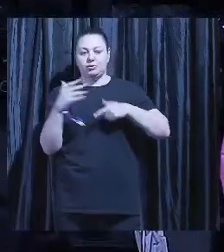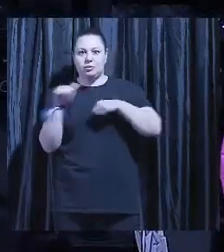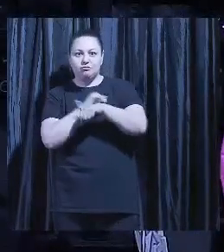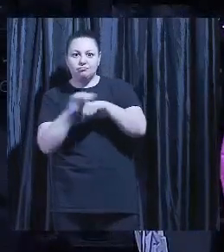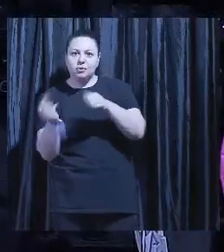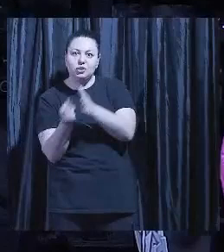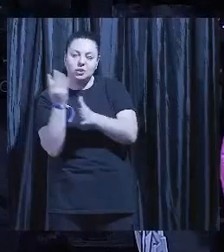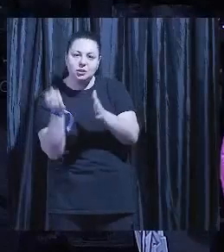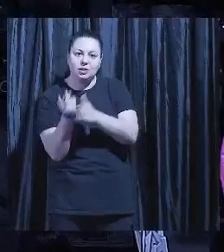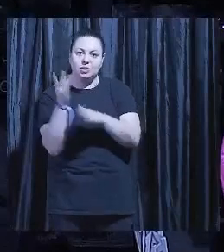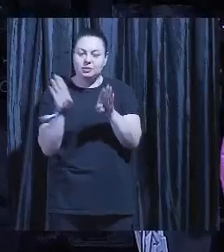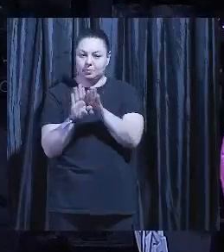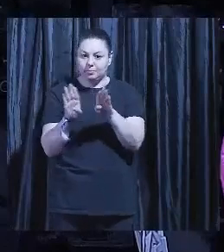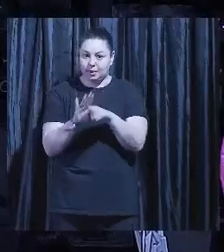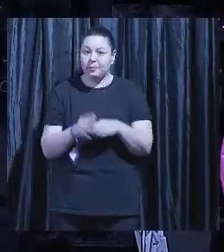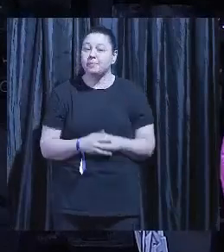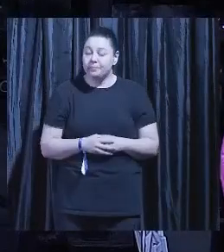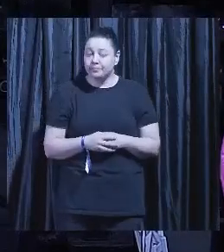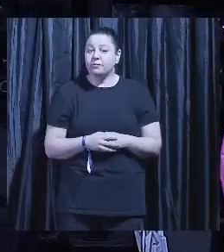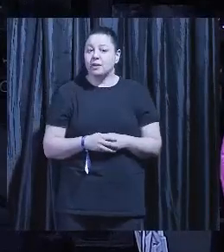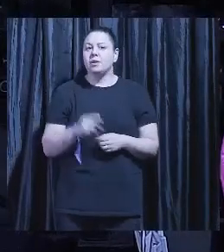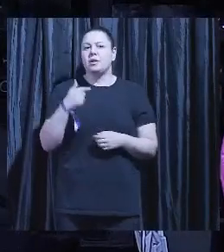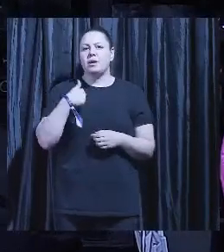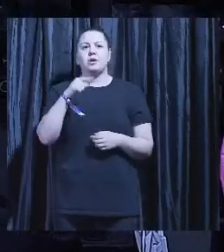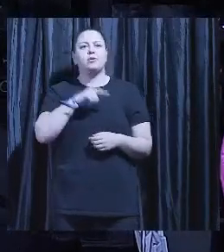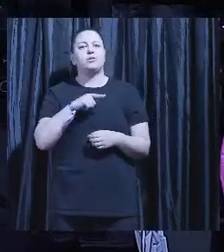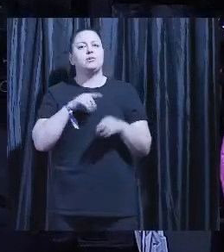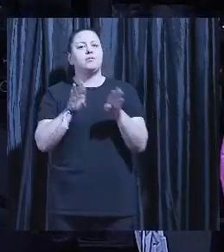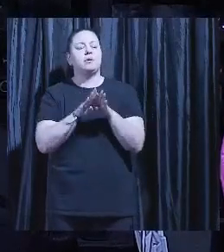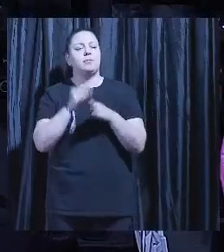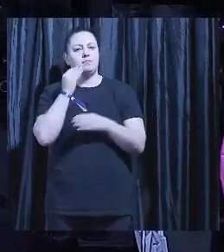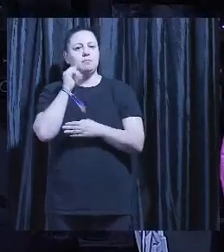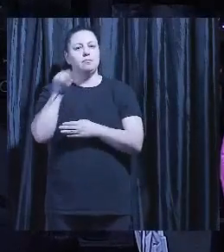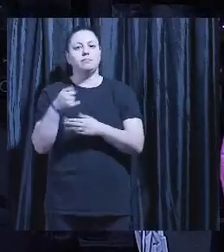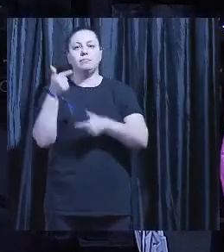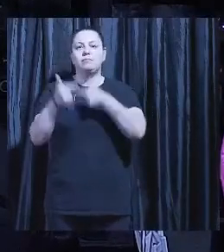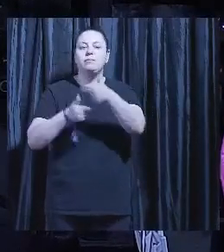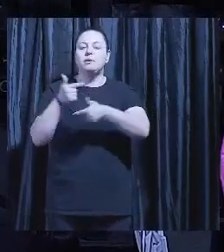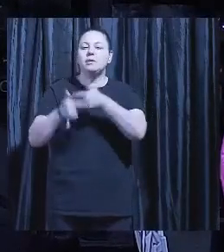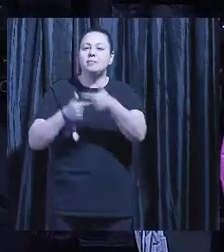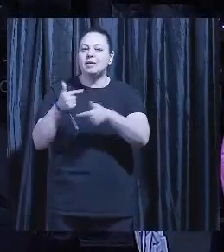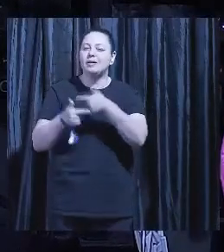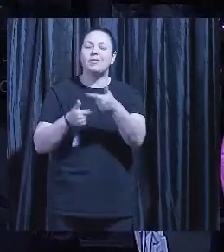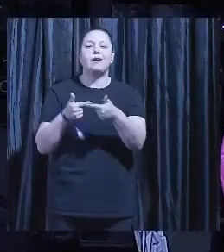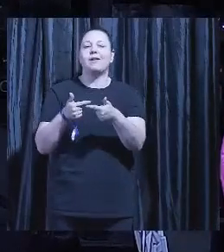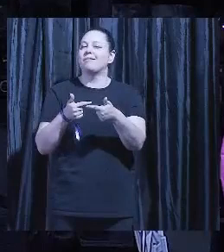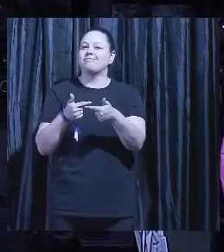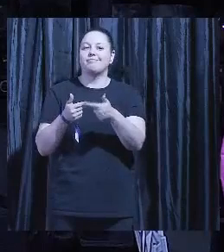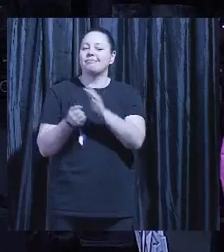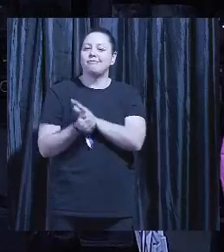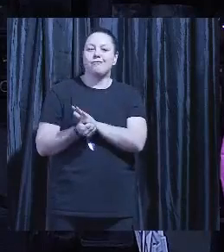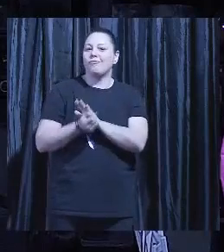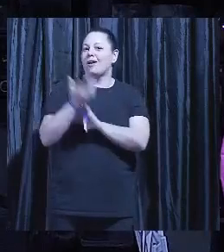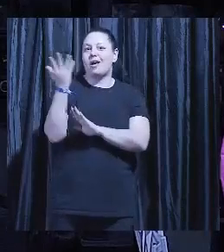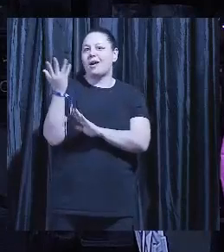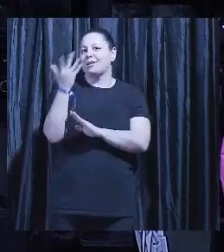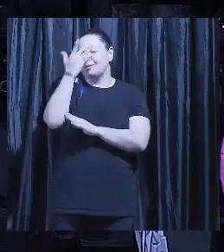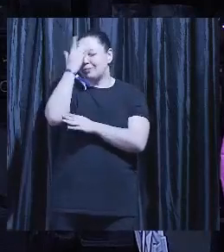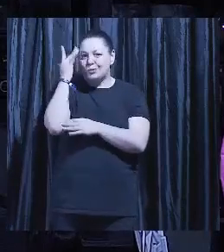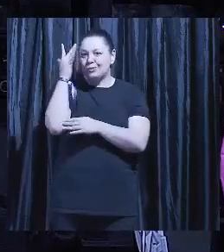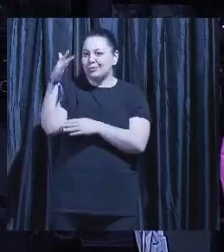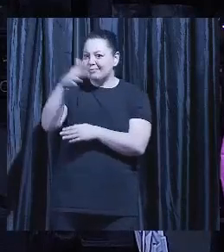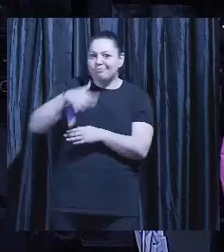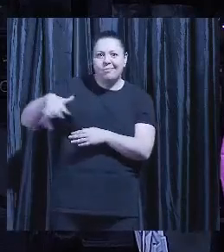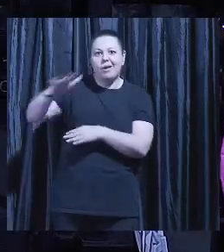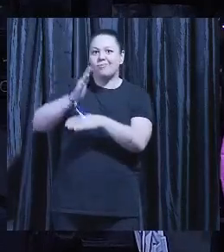as pessoas percebiam. E a partir disso eu tive a oportunidade de trabalhar com grandes nomes aí da indústria